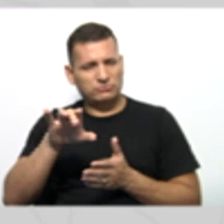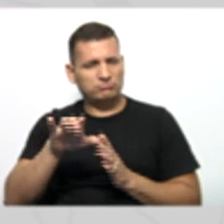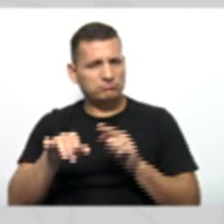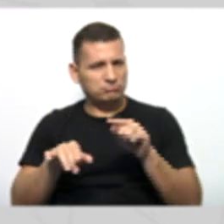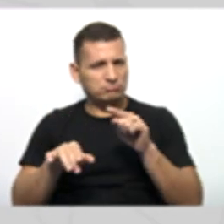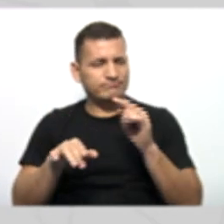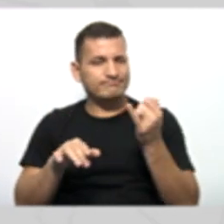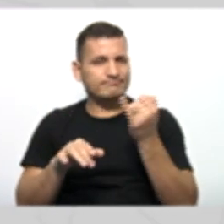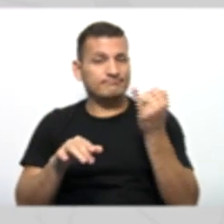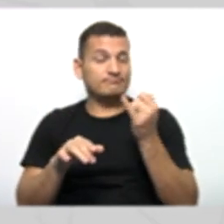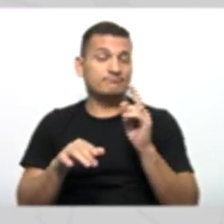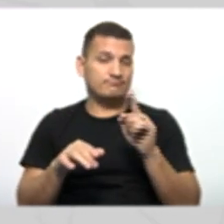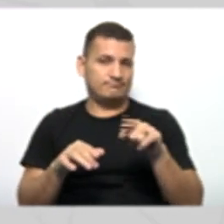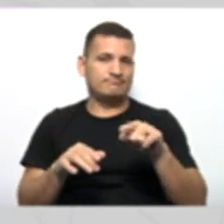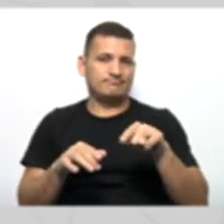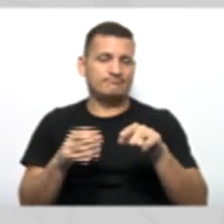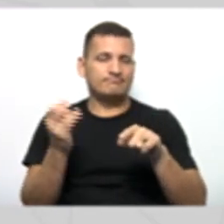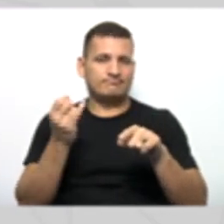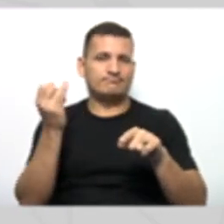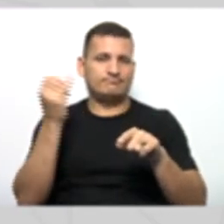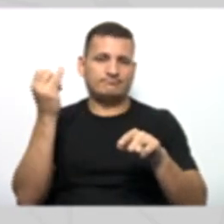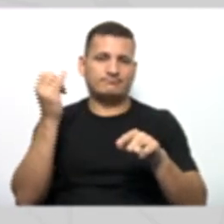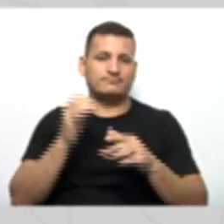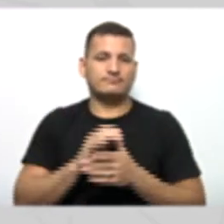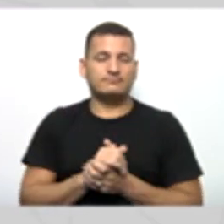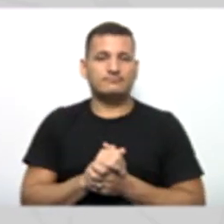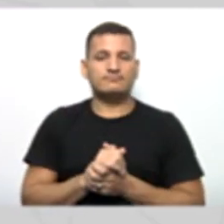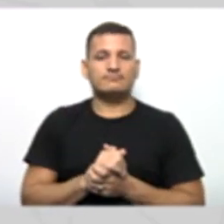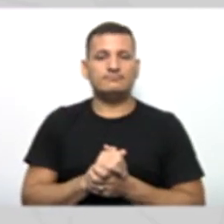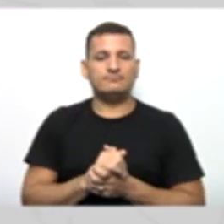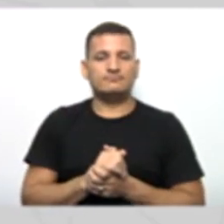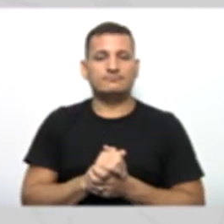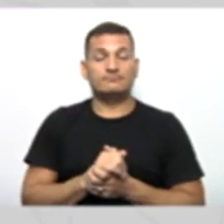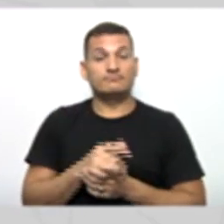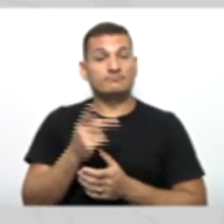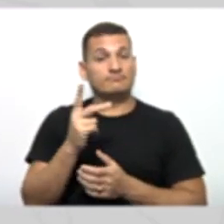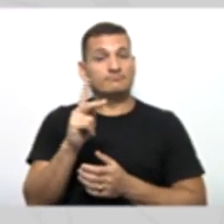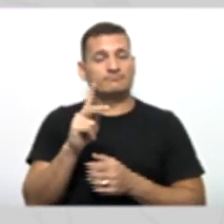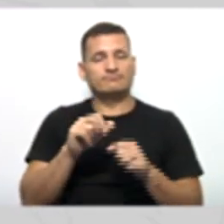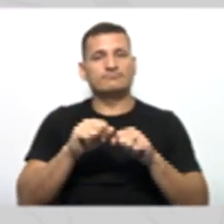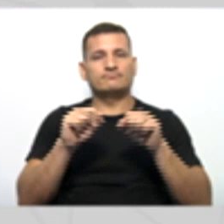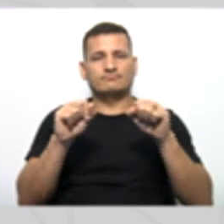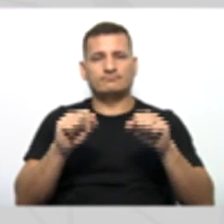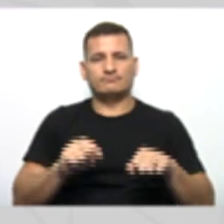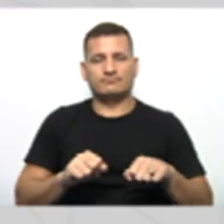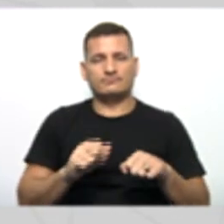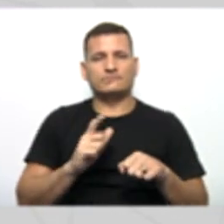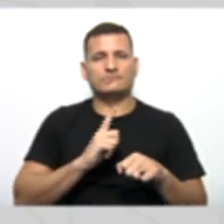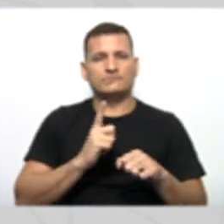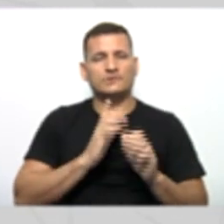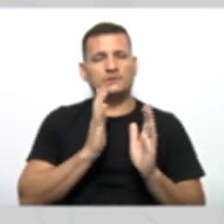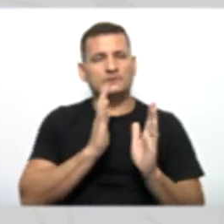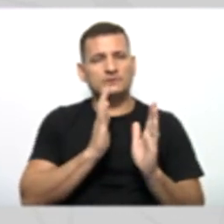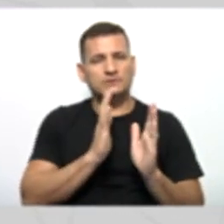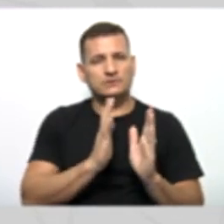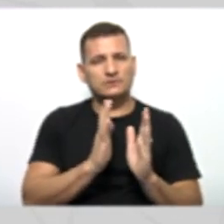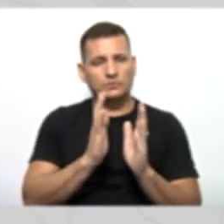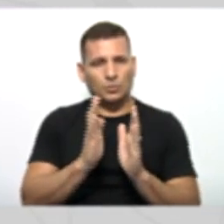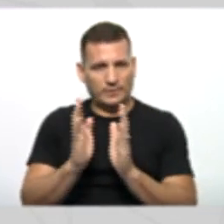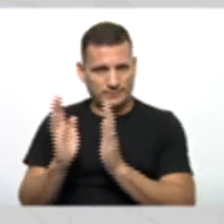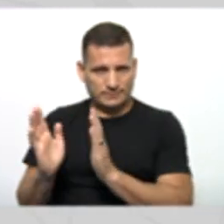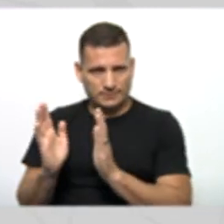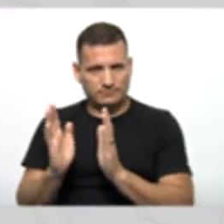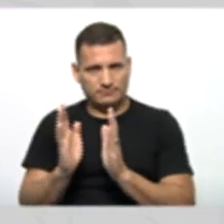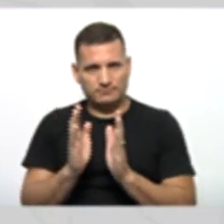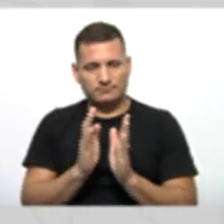ter uma sequência do seu sistema que você vai precisar detalhar ela, porque senão